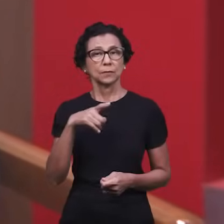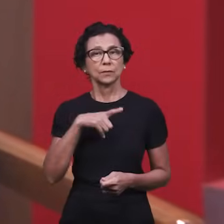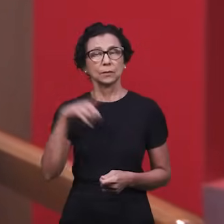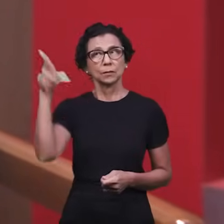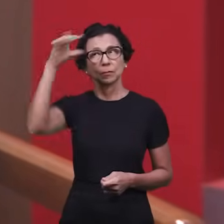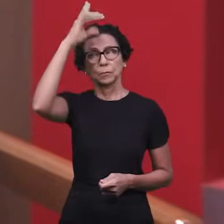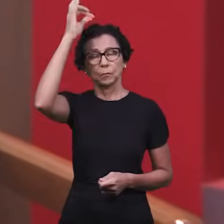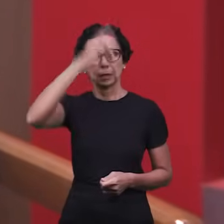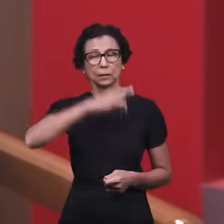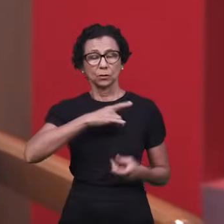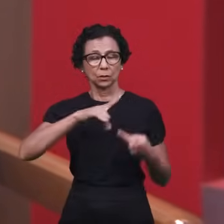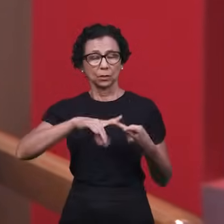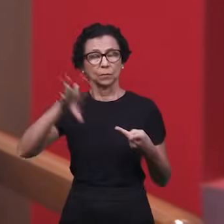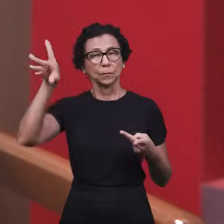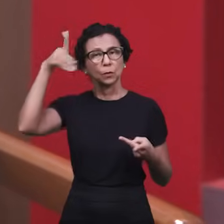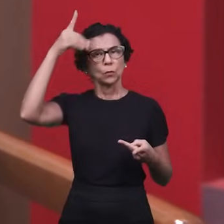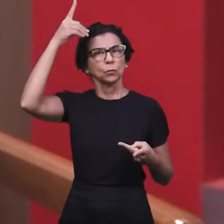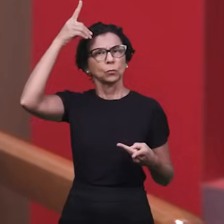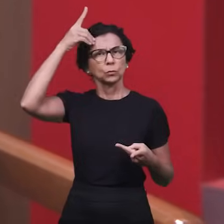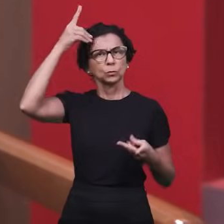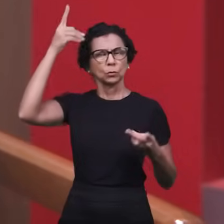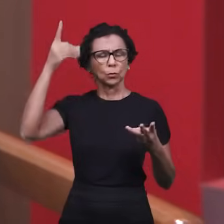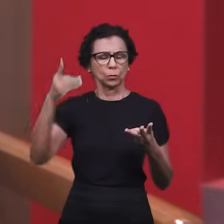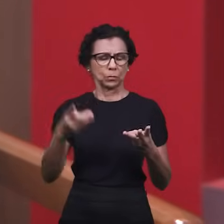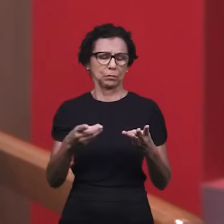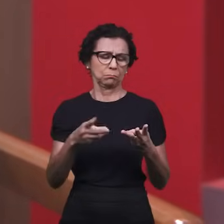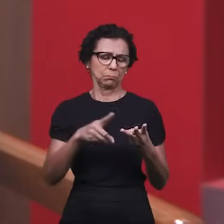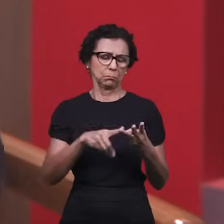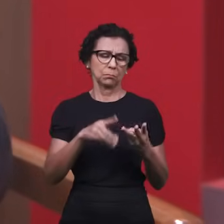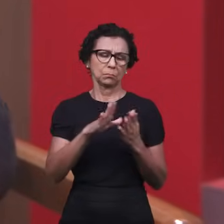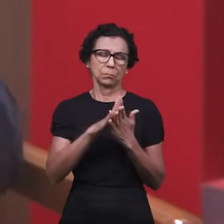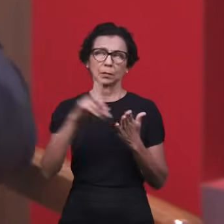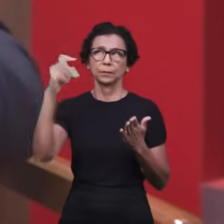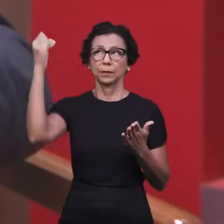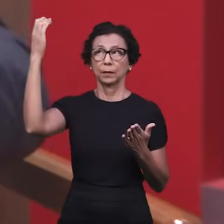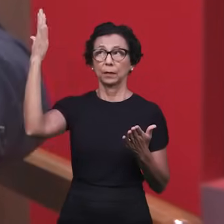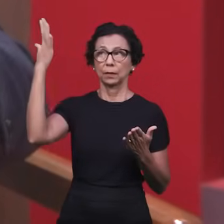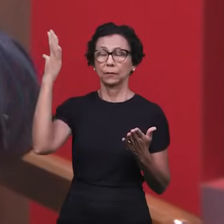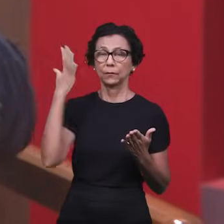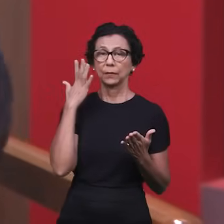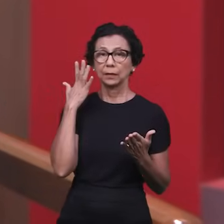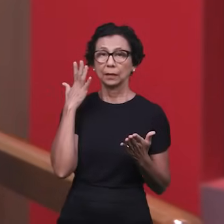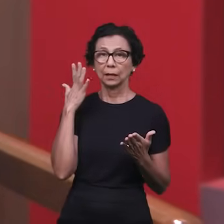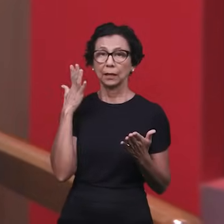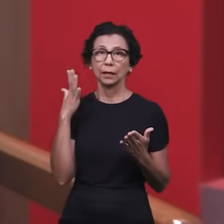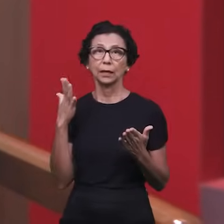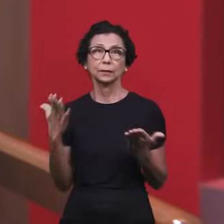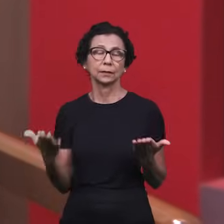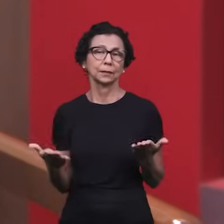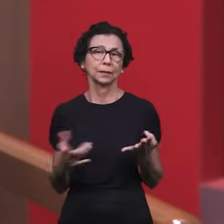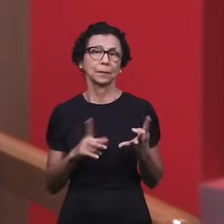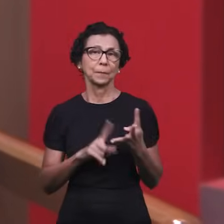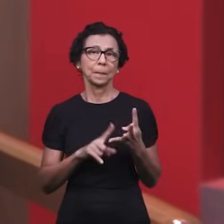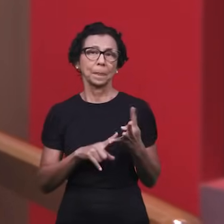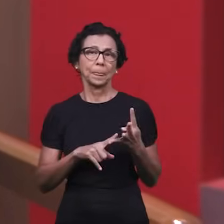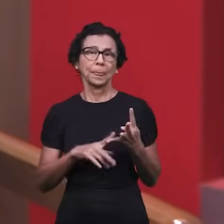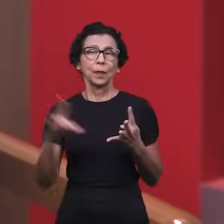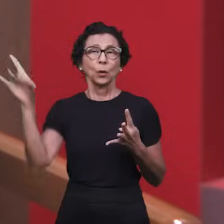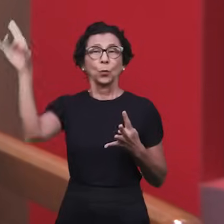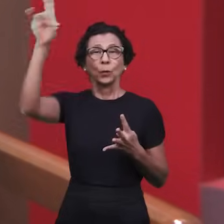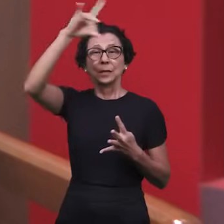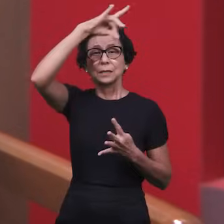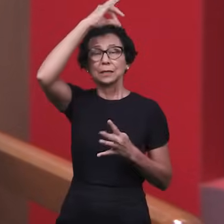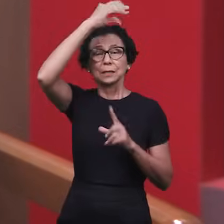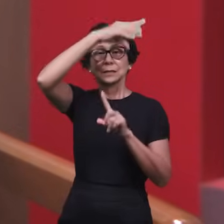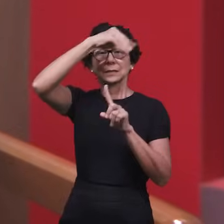o Espírito Santo, os dons espirituais, a palavra revelada, toda a operação, a intercessão do